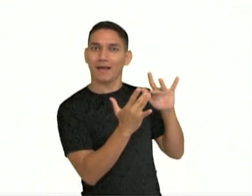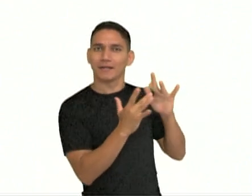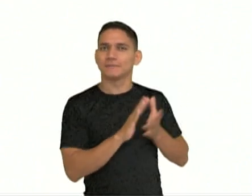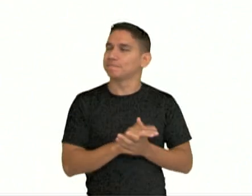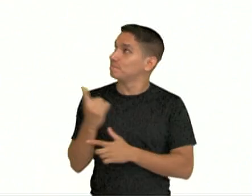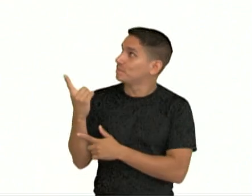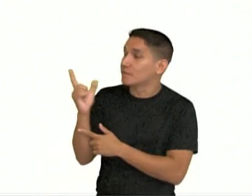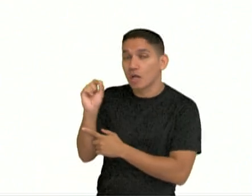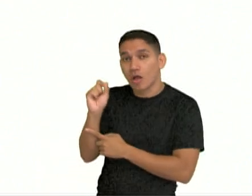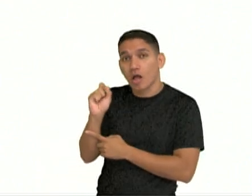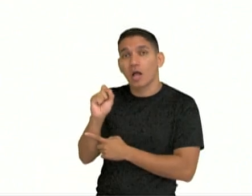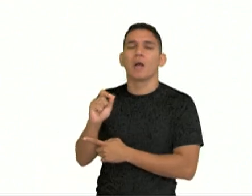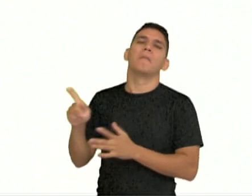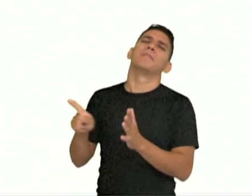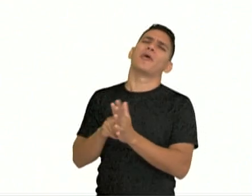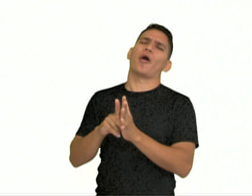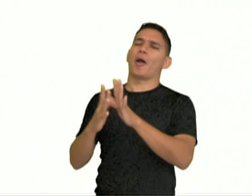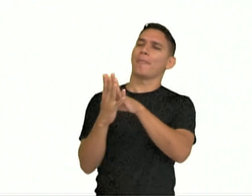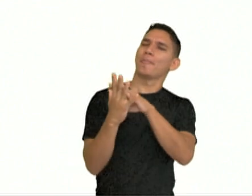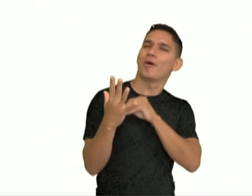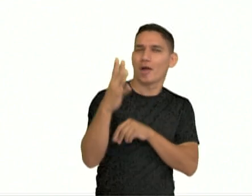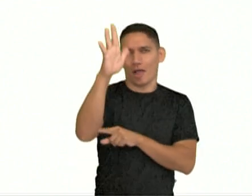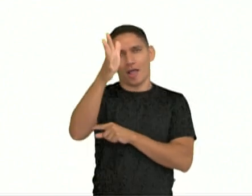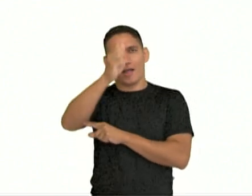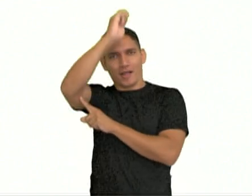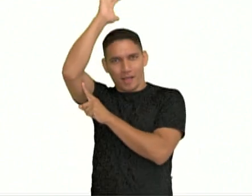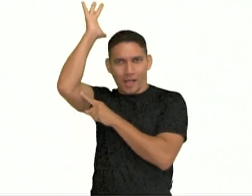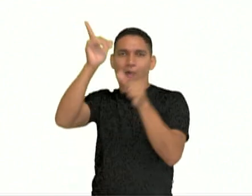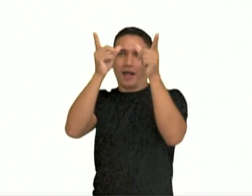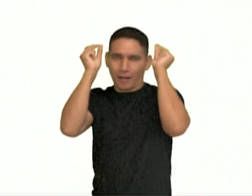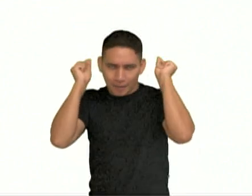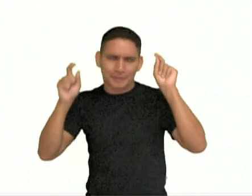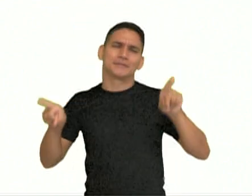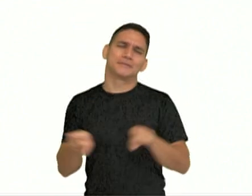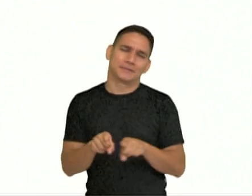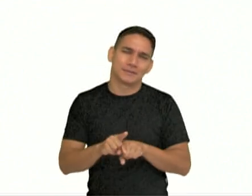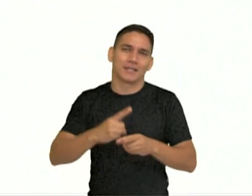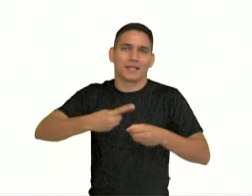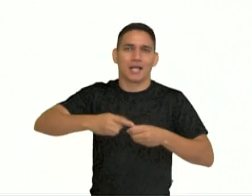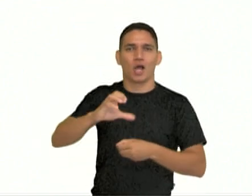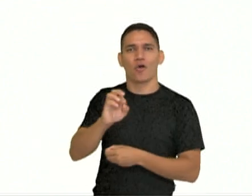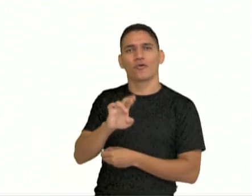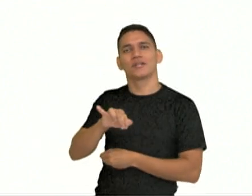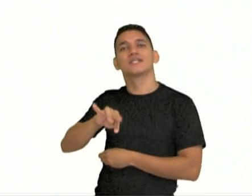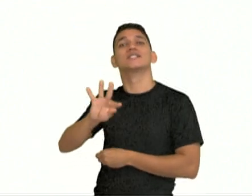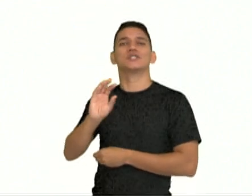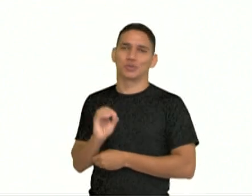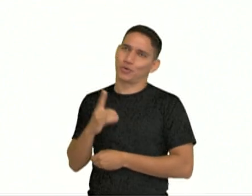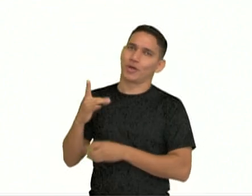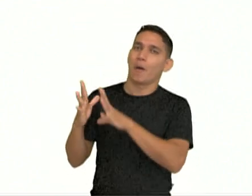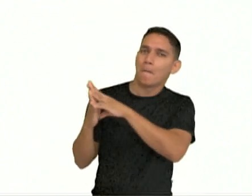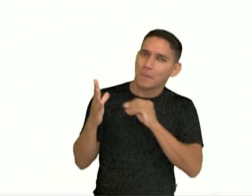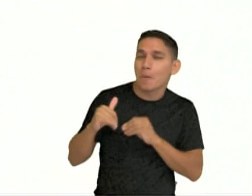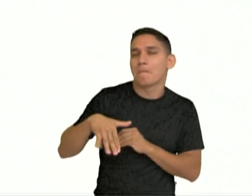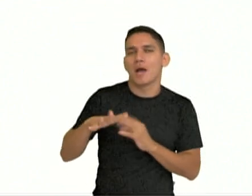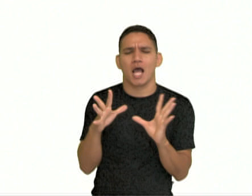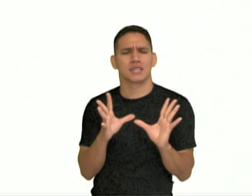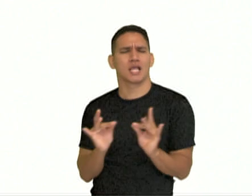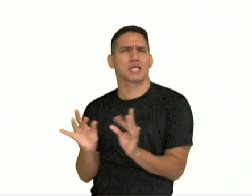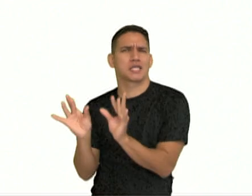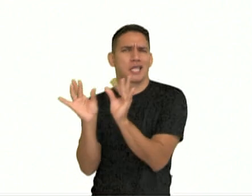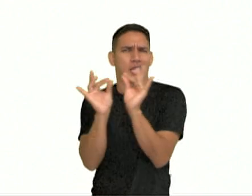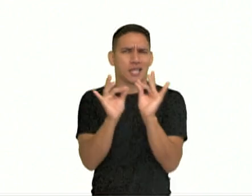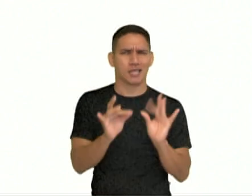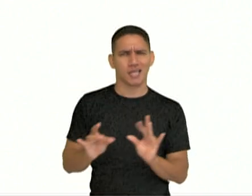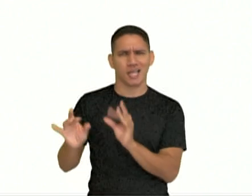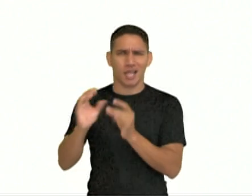arquitetônico inspirado nos modelos gregos, jônicos, dóricos e coríntios. No caso da Federal do Paraná, eles escolheram o modelo mais refinado, o